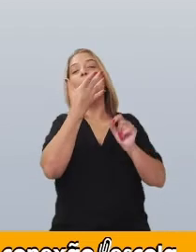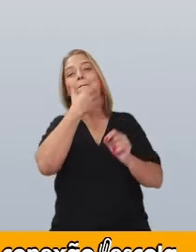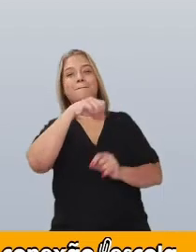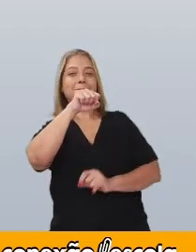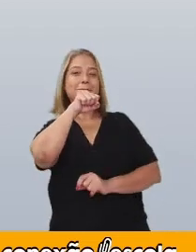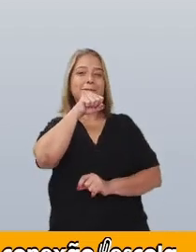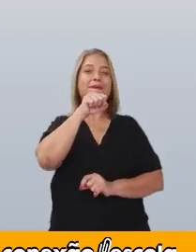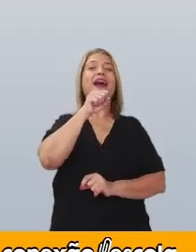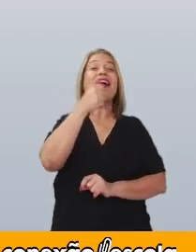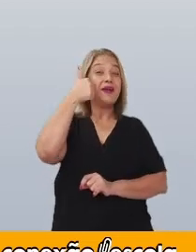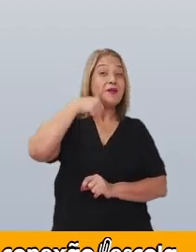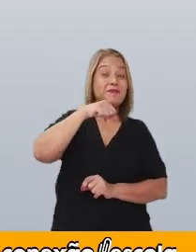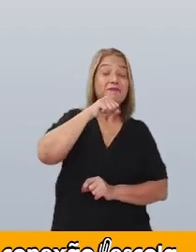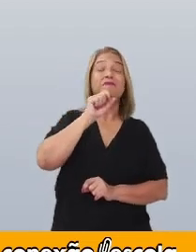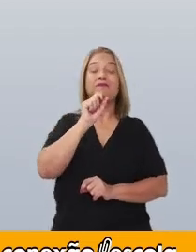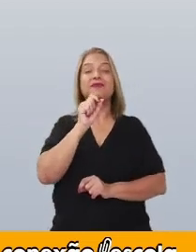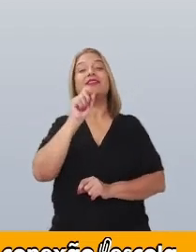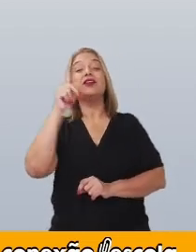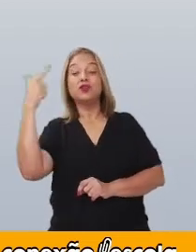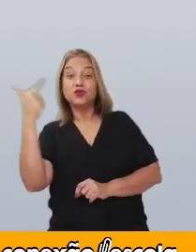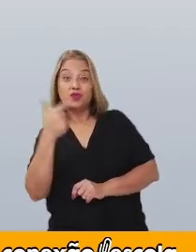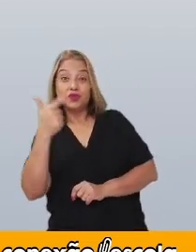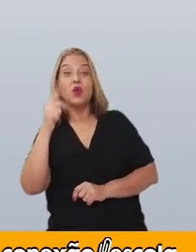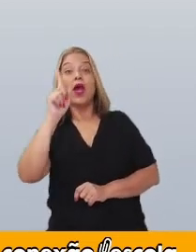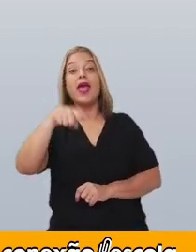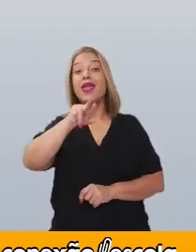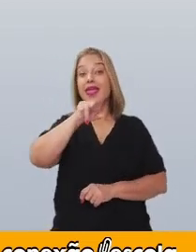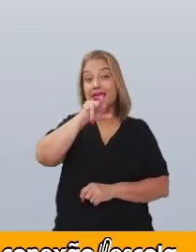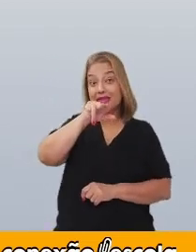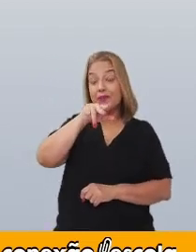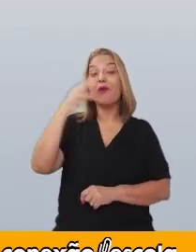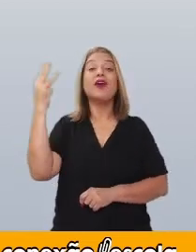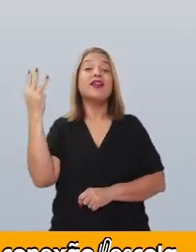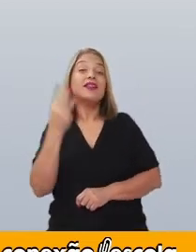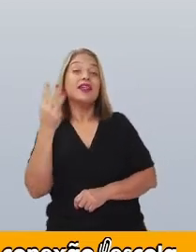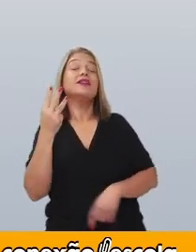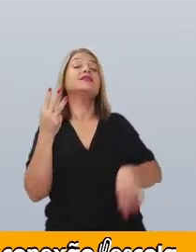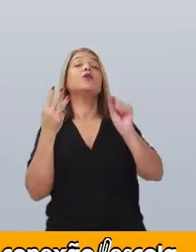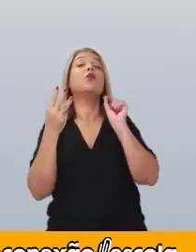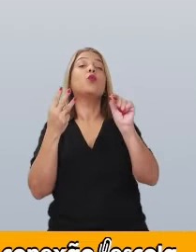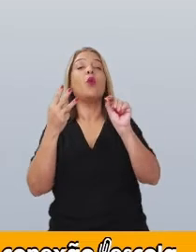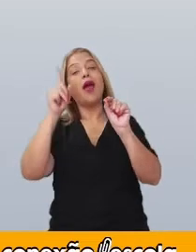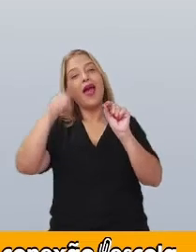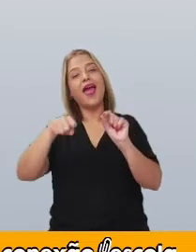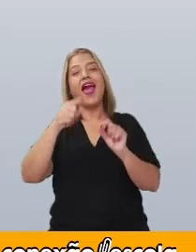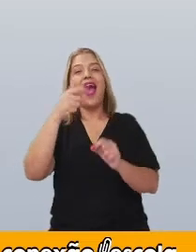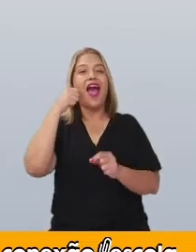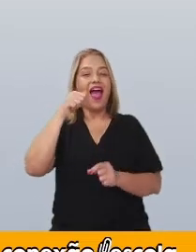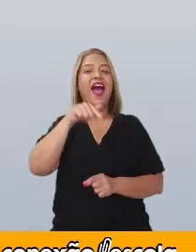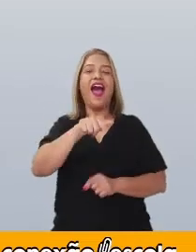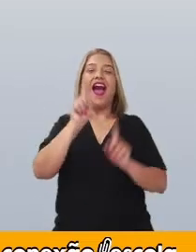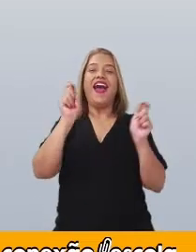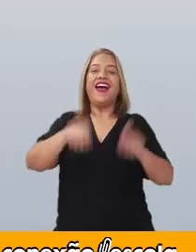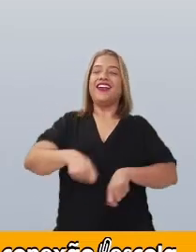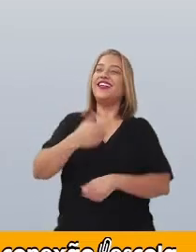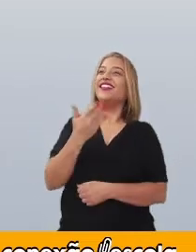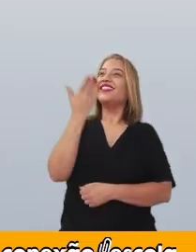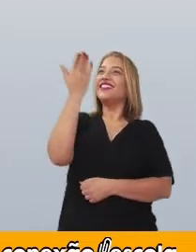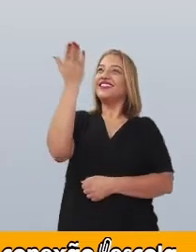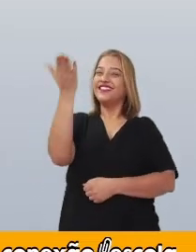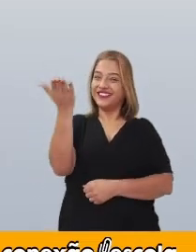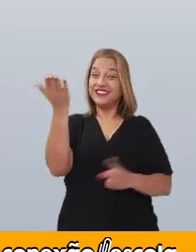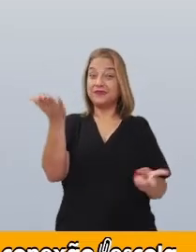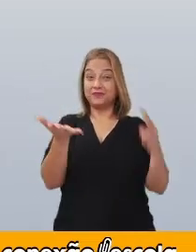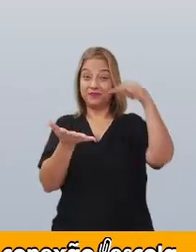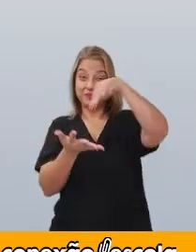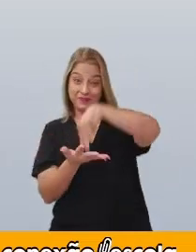pai, o segundo seu irmão. O terceiro foi aquele que a Teresa deu a mão. Da